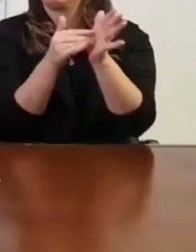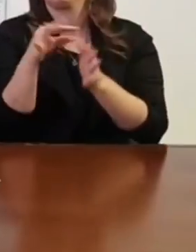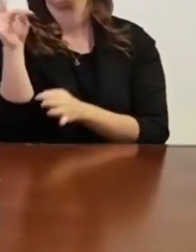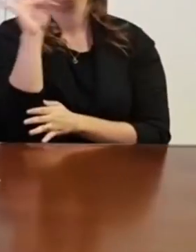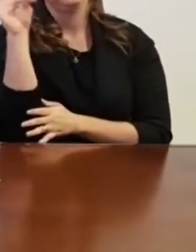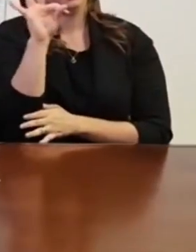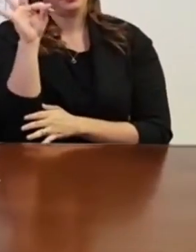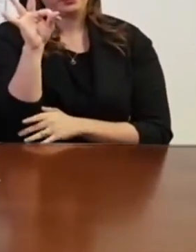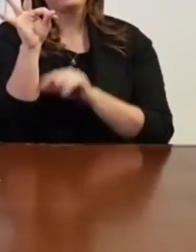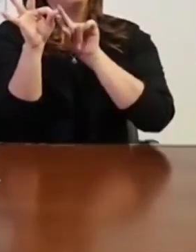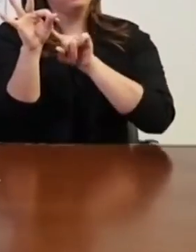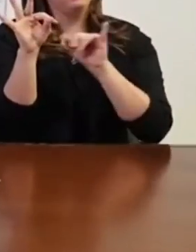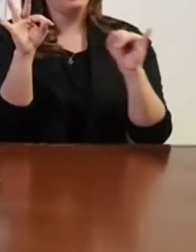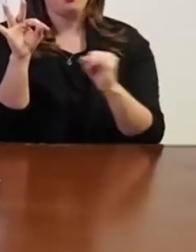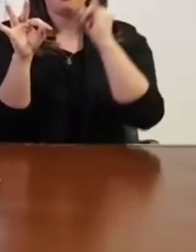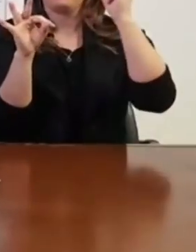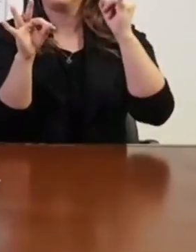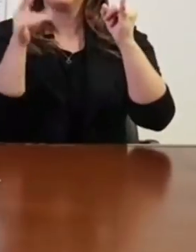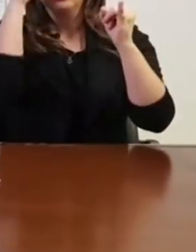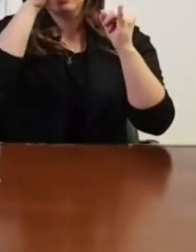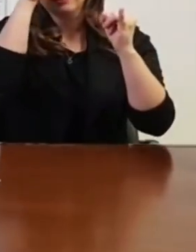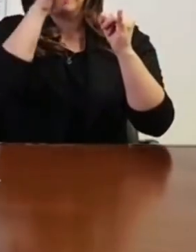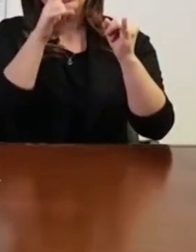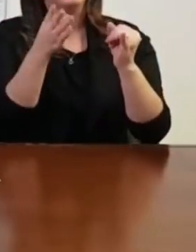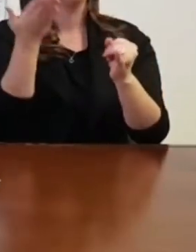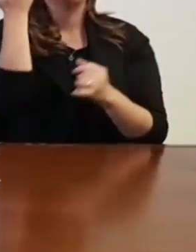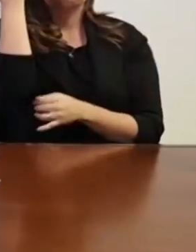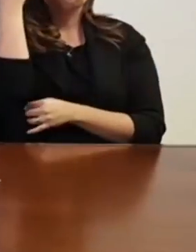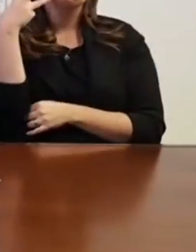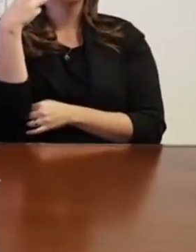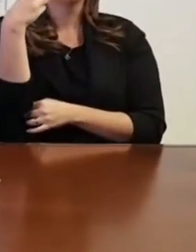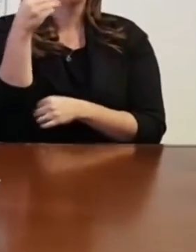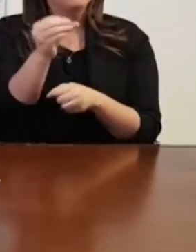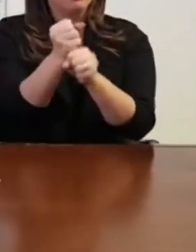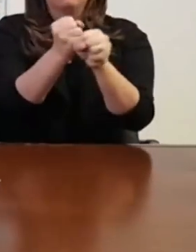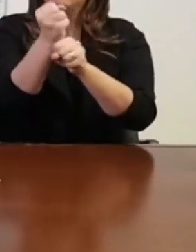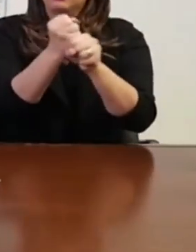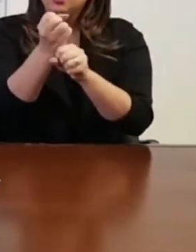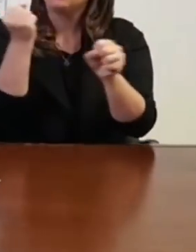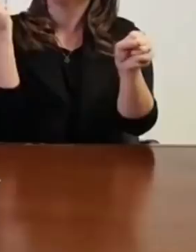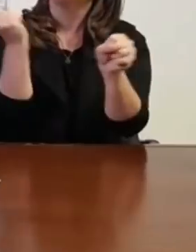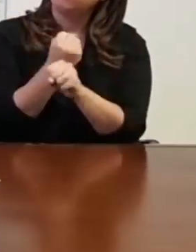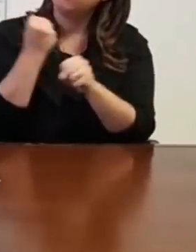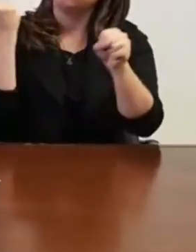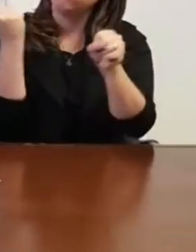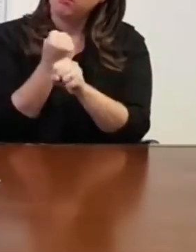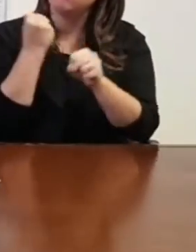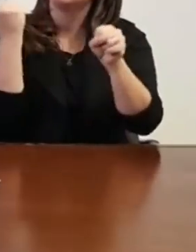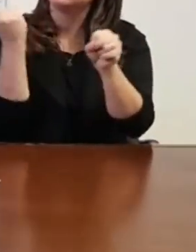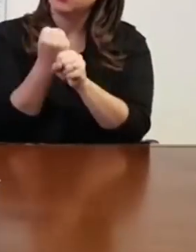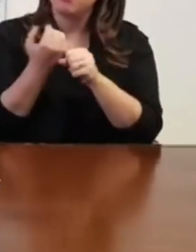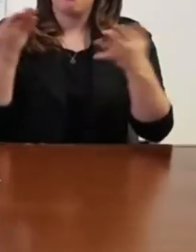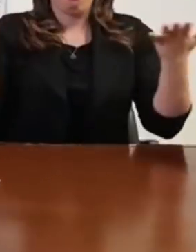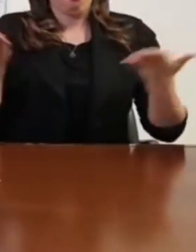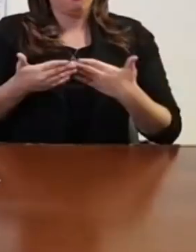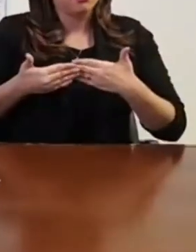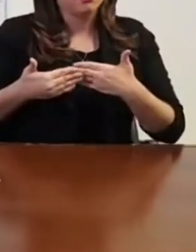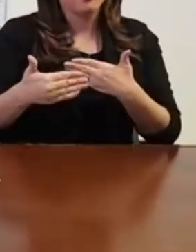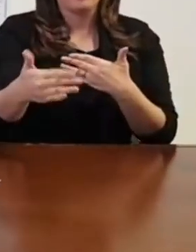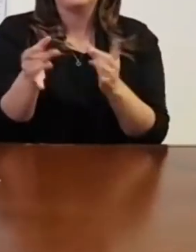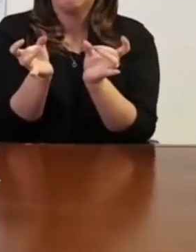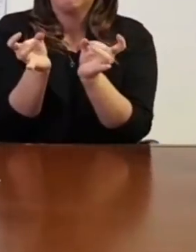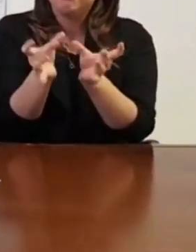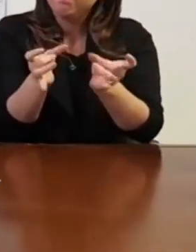Vale a pena lembrar que essa ferrovia estava há 30 anos sendo construída. E agora, com esse